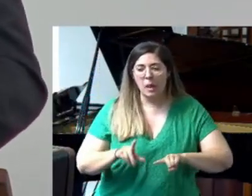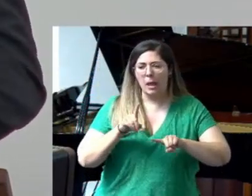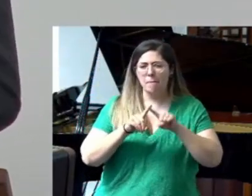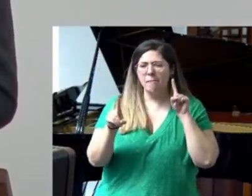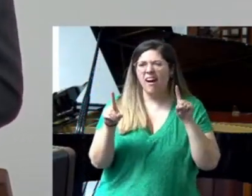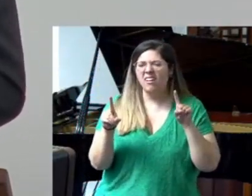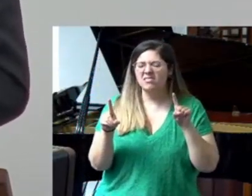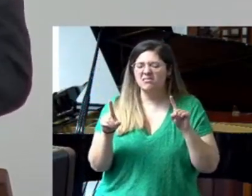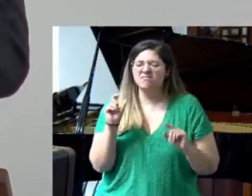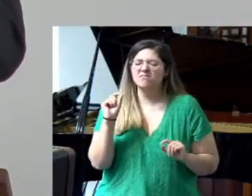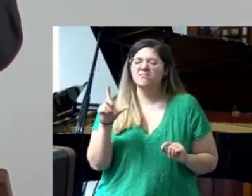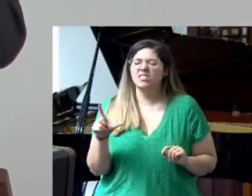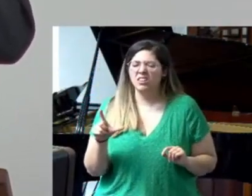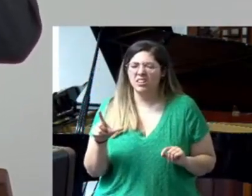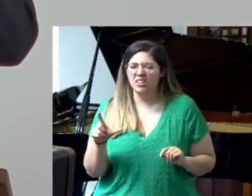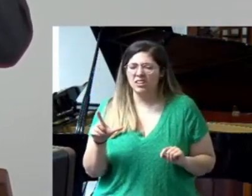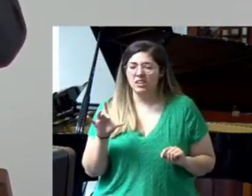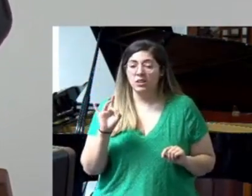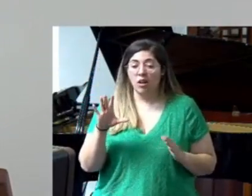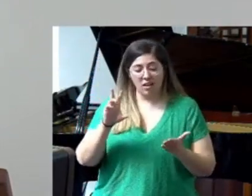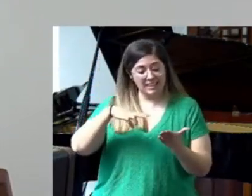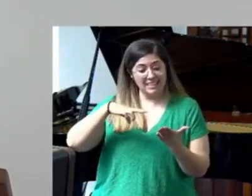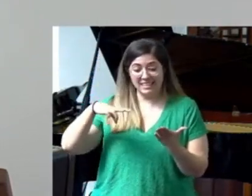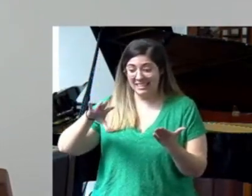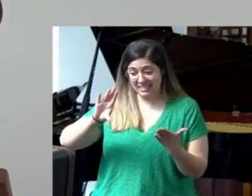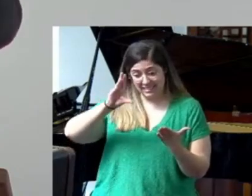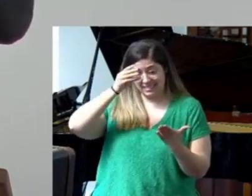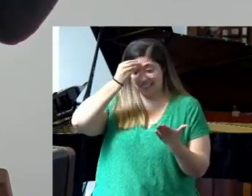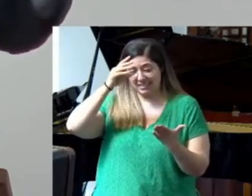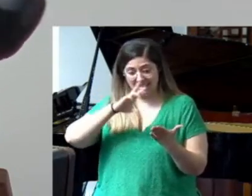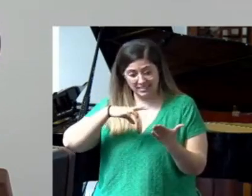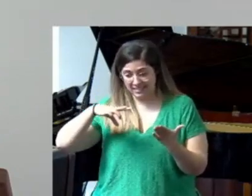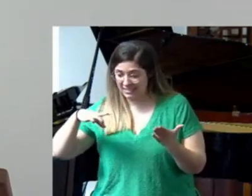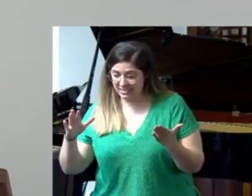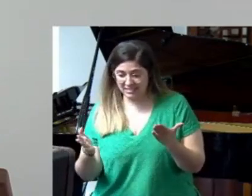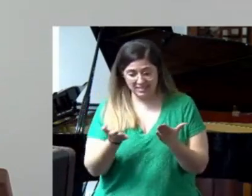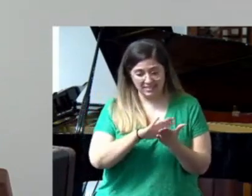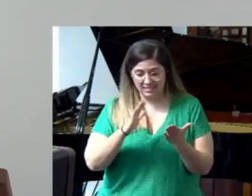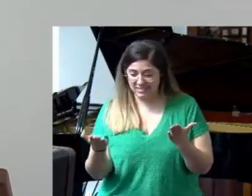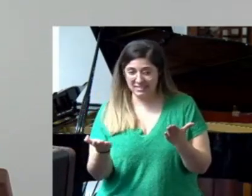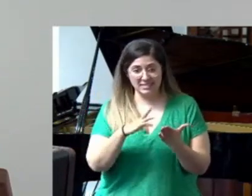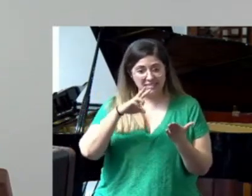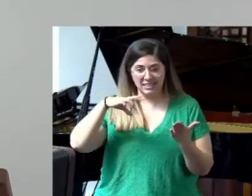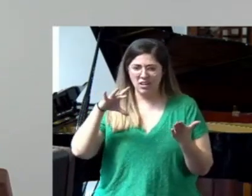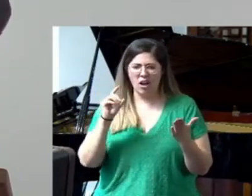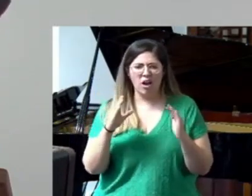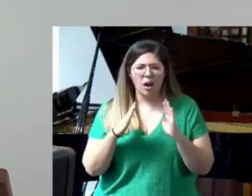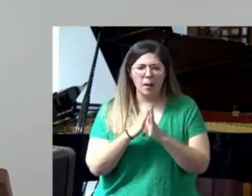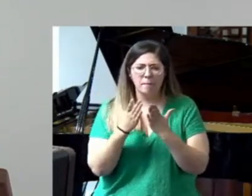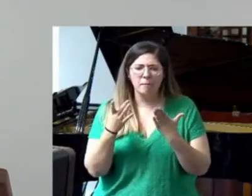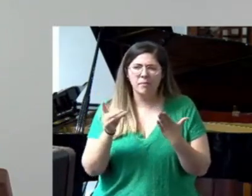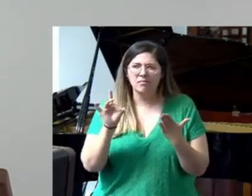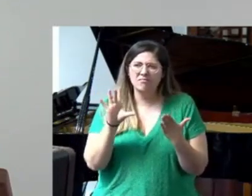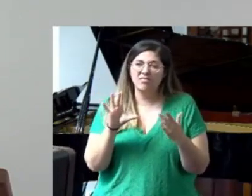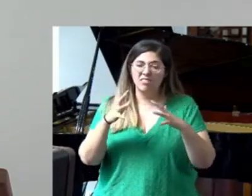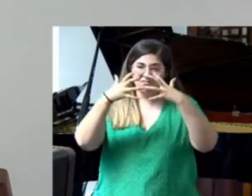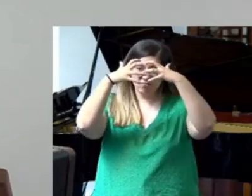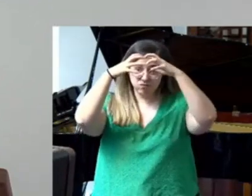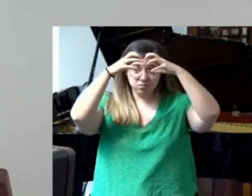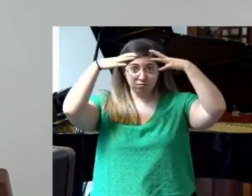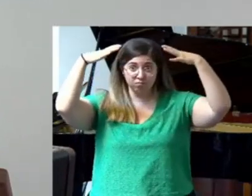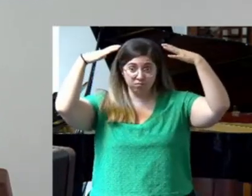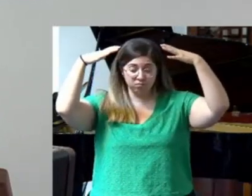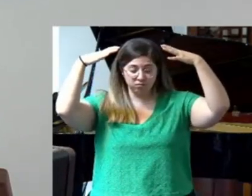que adianta nós termos, desculpem, é uma hipérbole apenas para dizer o que eu estou querendo dizer com isso. De que adianta a nossa cabeça